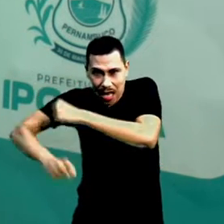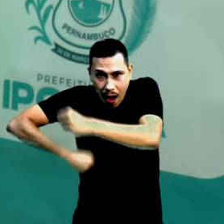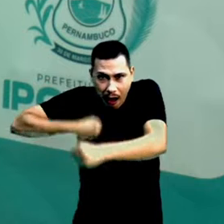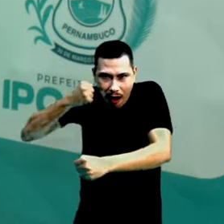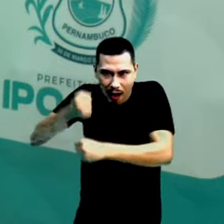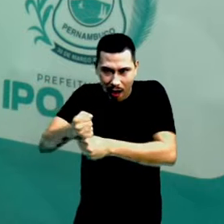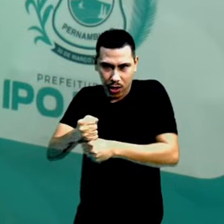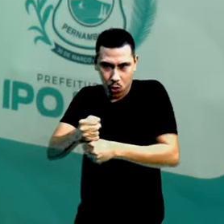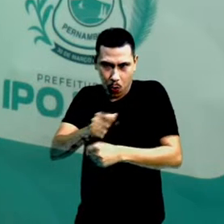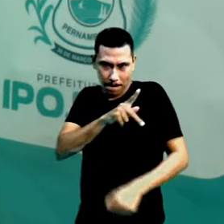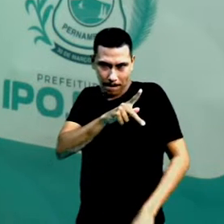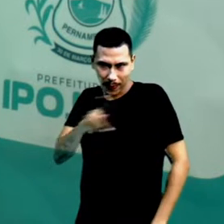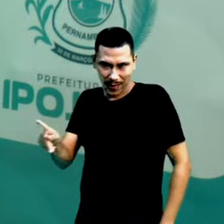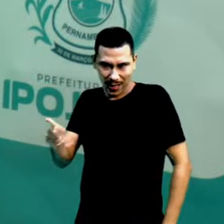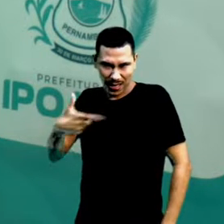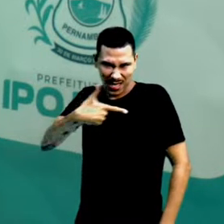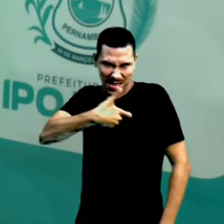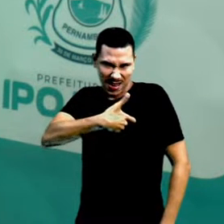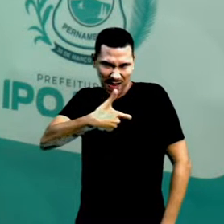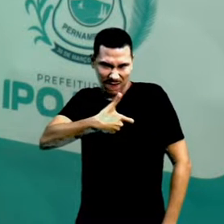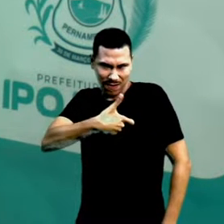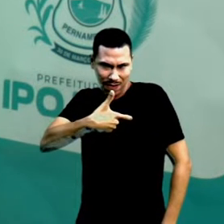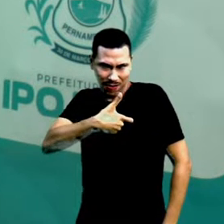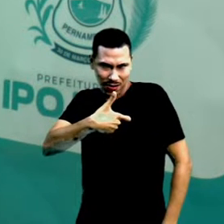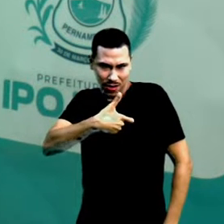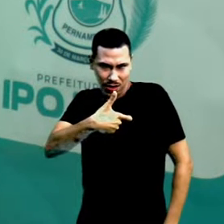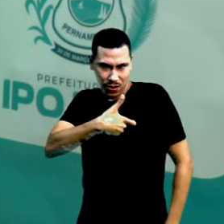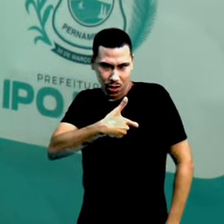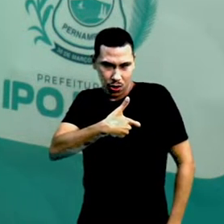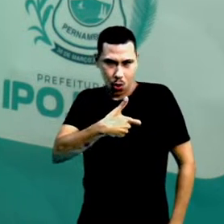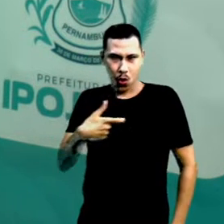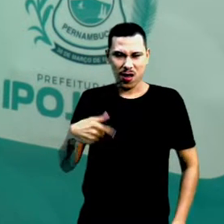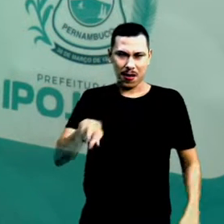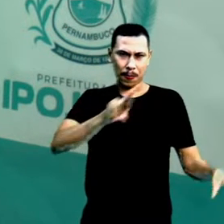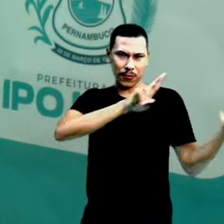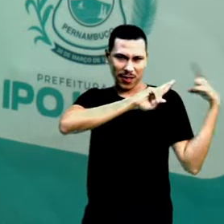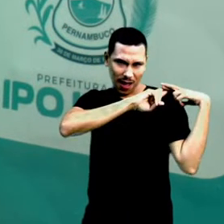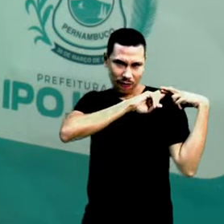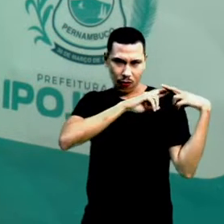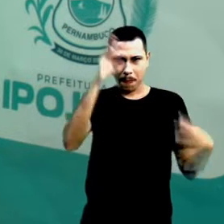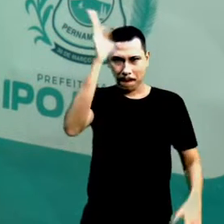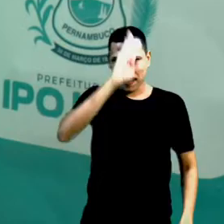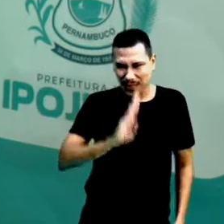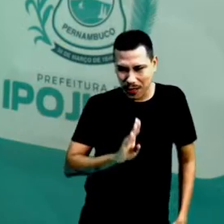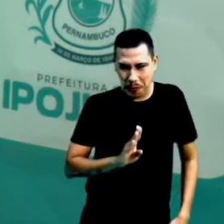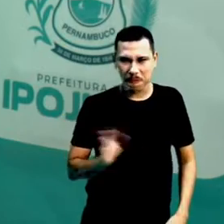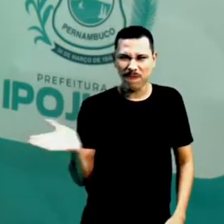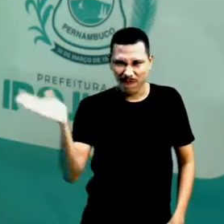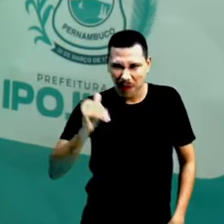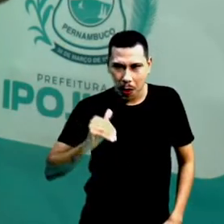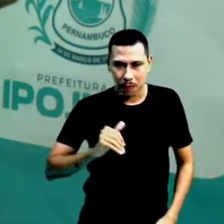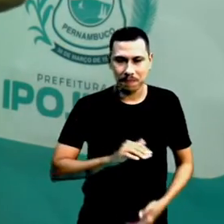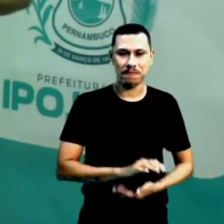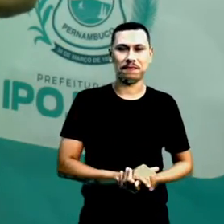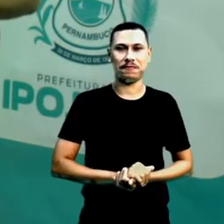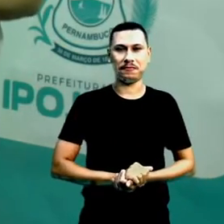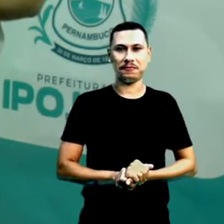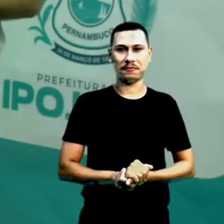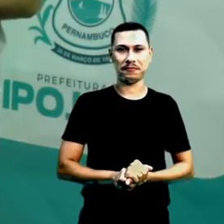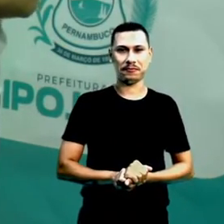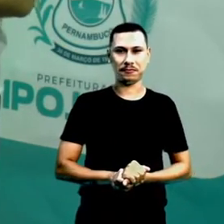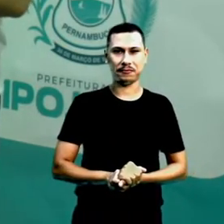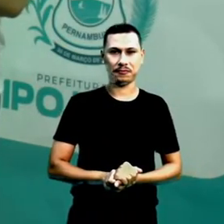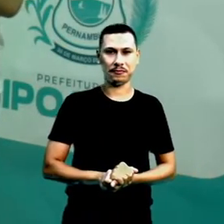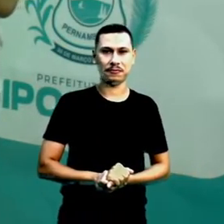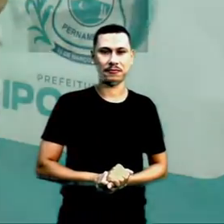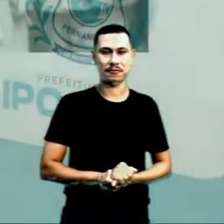Vargas governou o Brasil, tá bem? E é isso que nós vamos estudar hoje. Então, vamos para a aula? Vamos lá